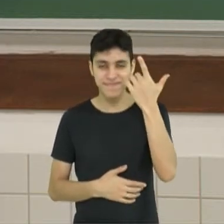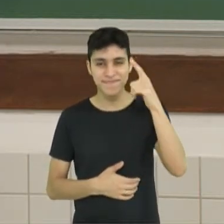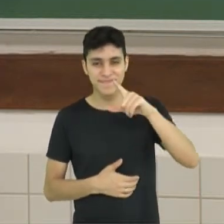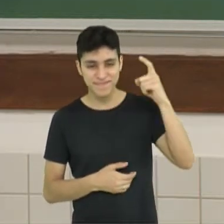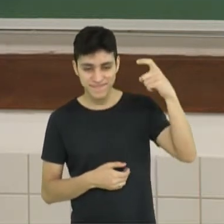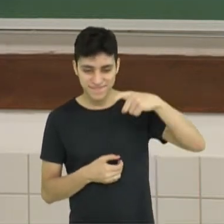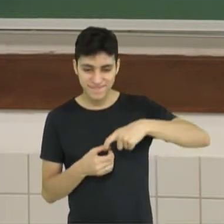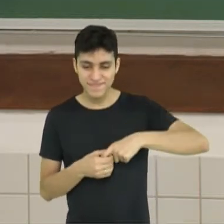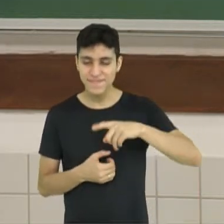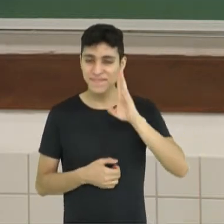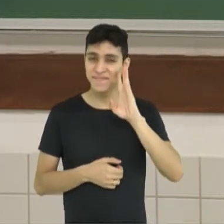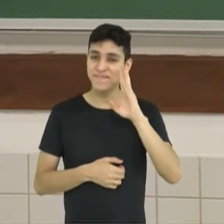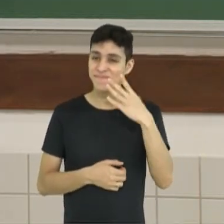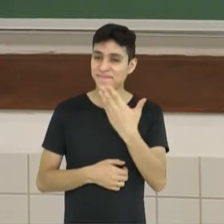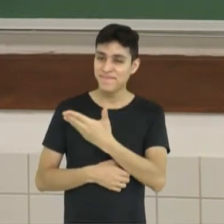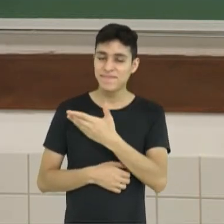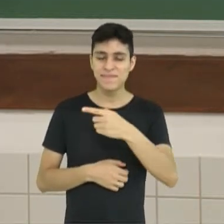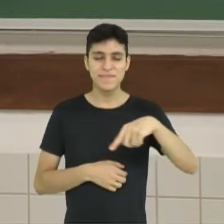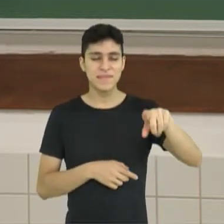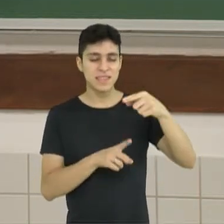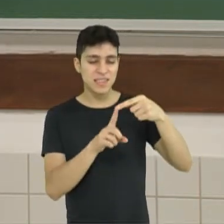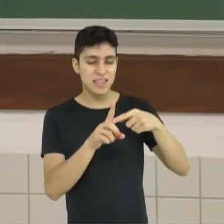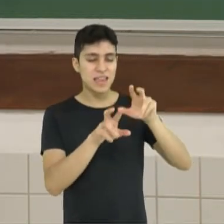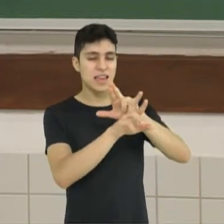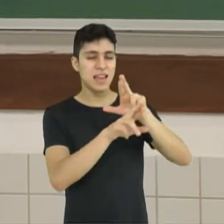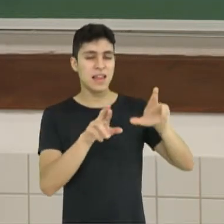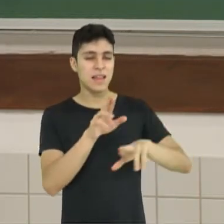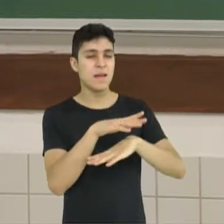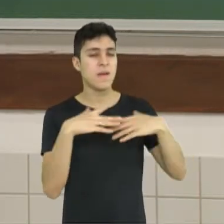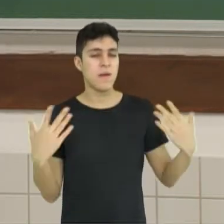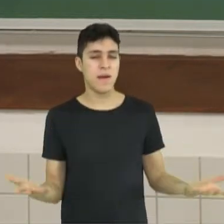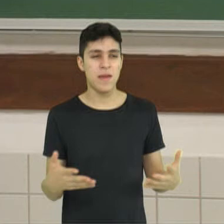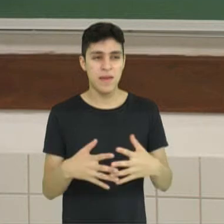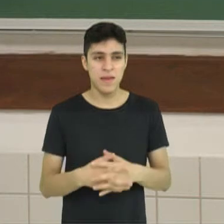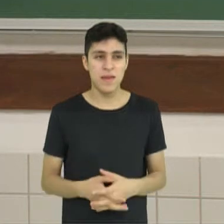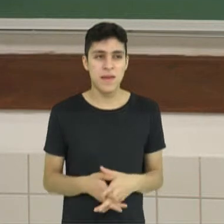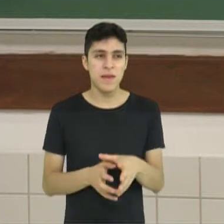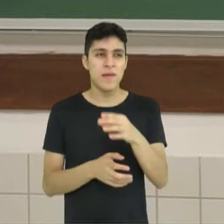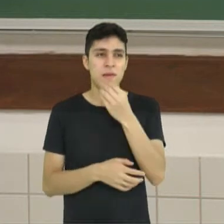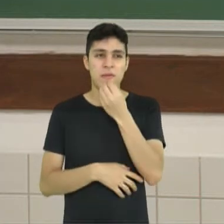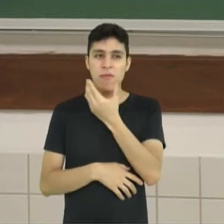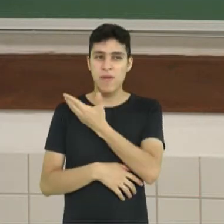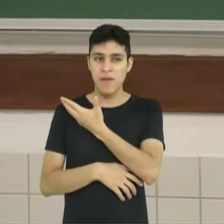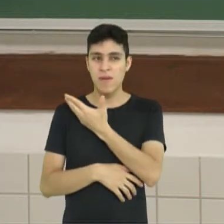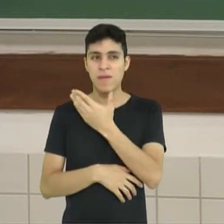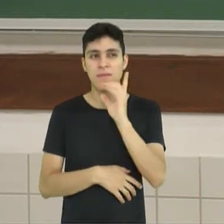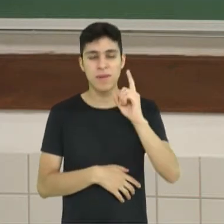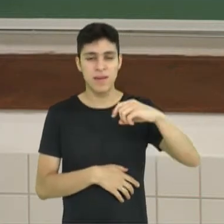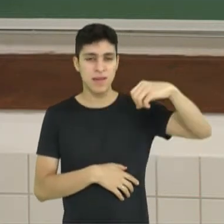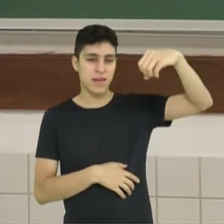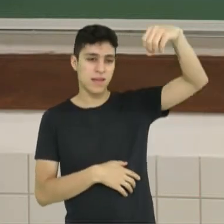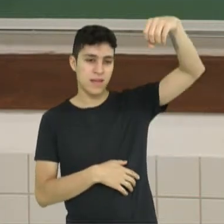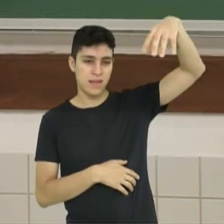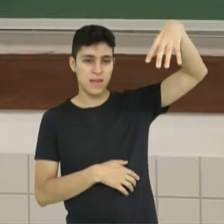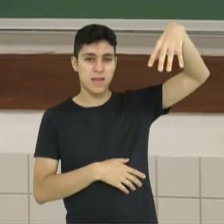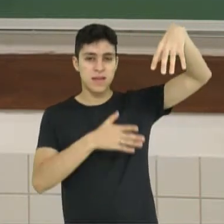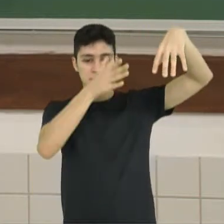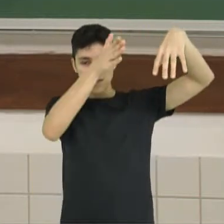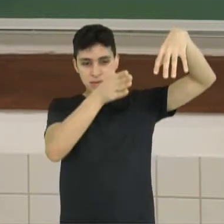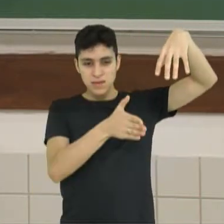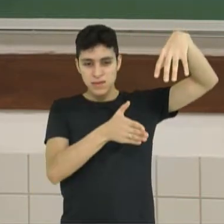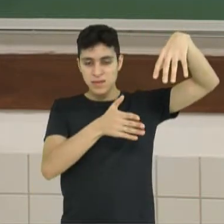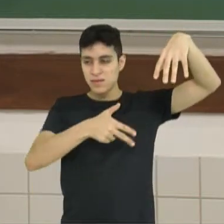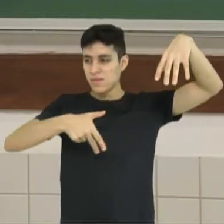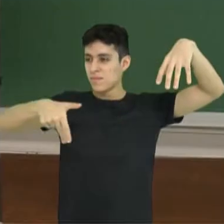que maravilha, né? Relacione os tipos de formas animadas. Lógico que a primeira tem uma lâmpada, faz uma sombra, dá para você brincar em casa com